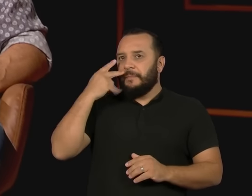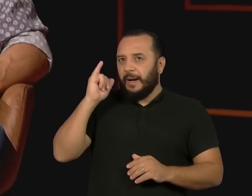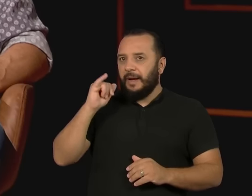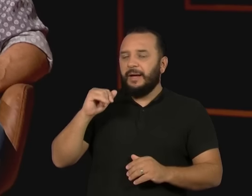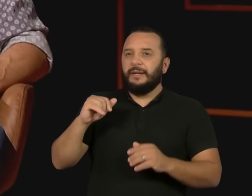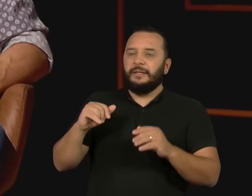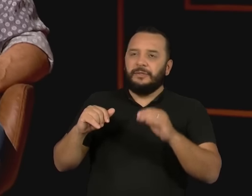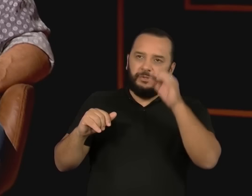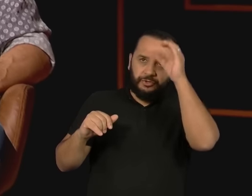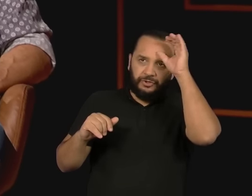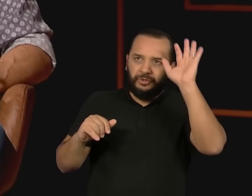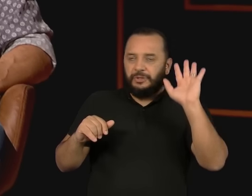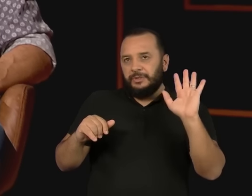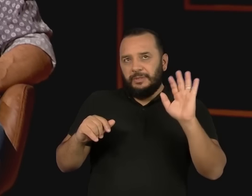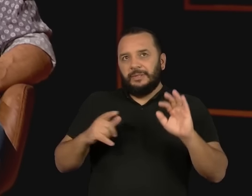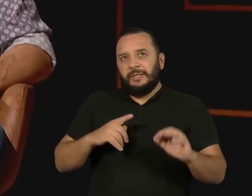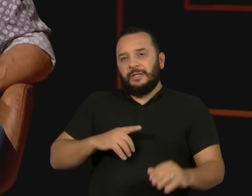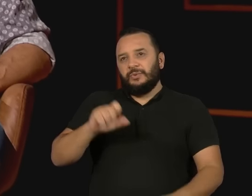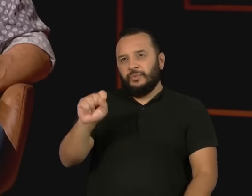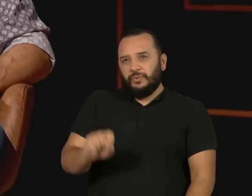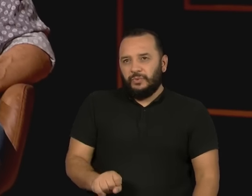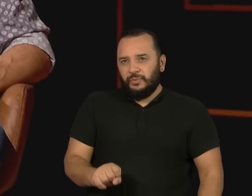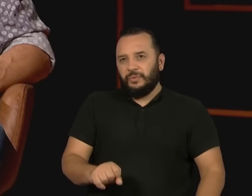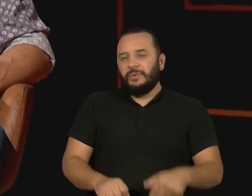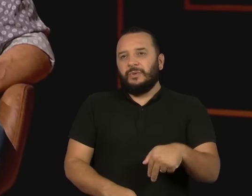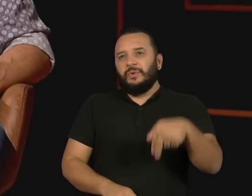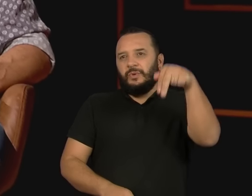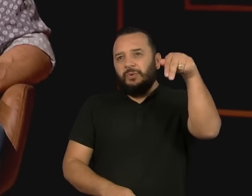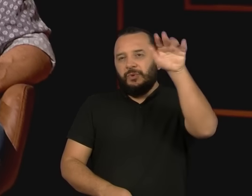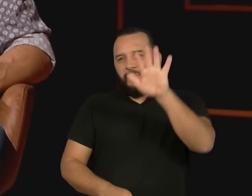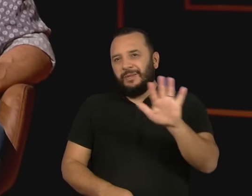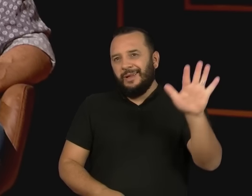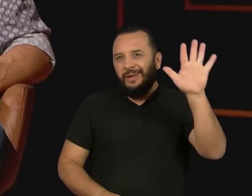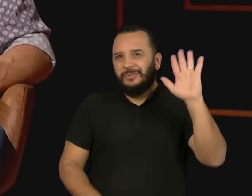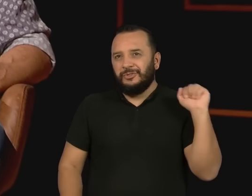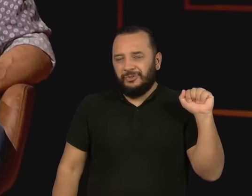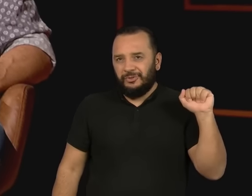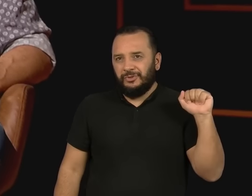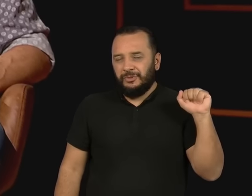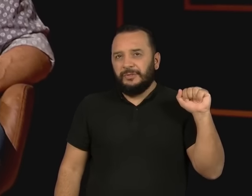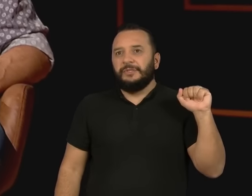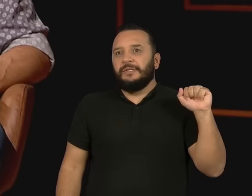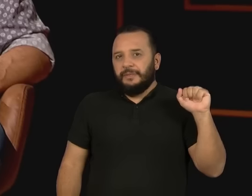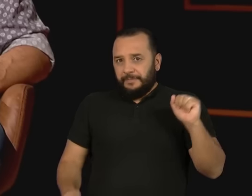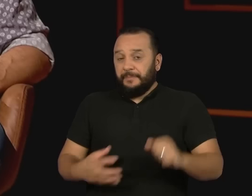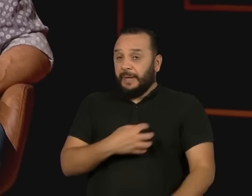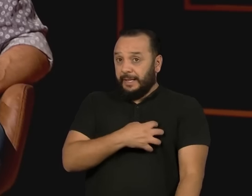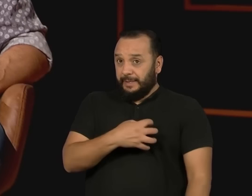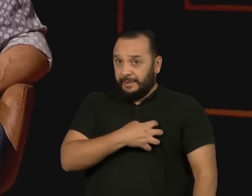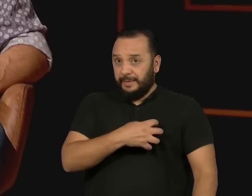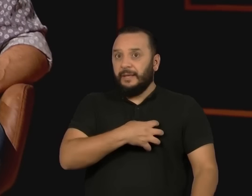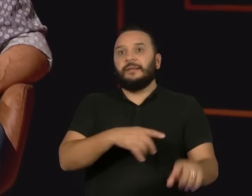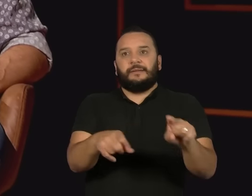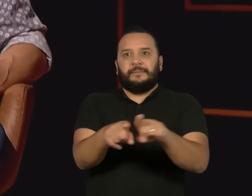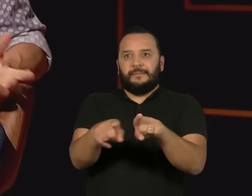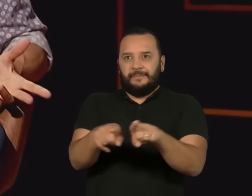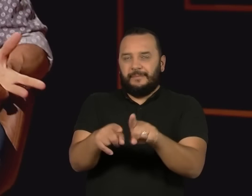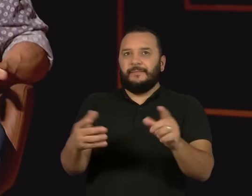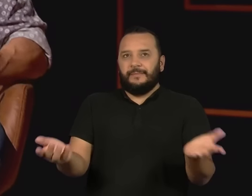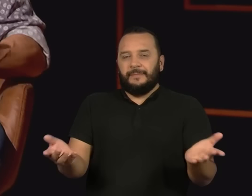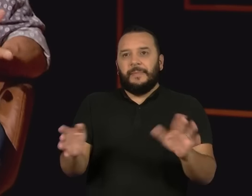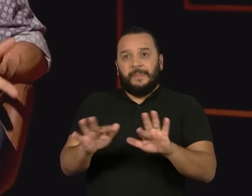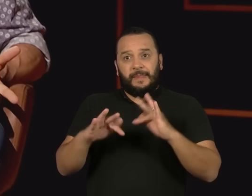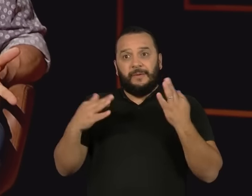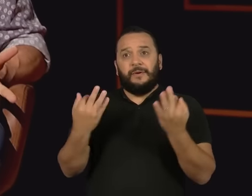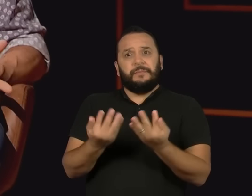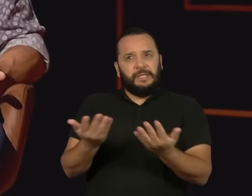tem Carneiro da Cunha tanto no Sul quanto no Nordeste, muito da Bahia, né? É uma família,